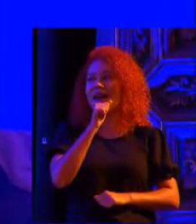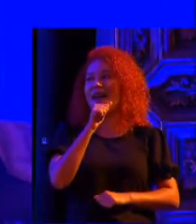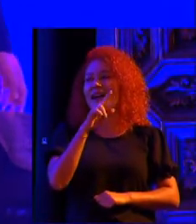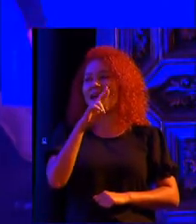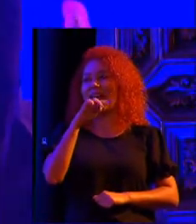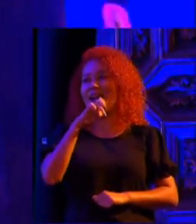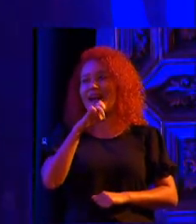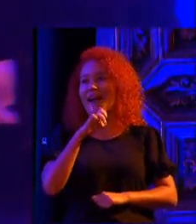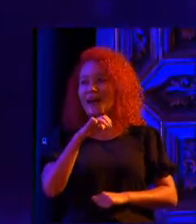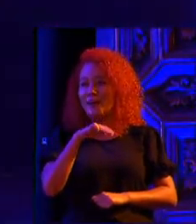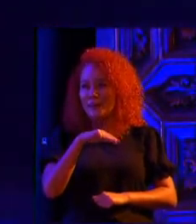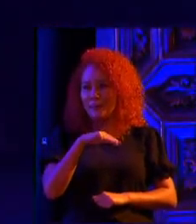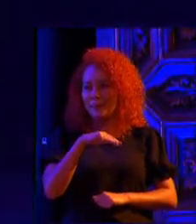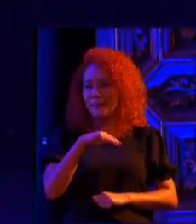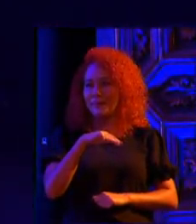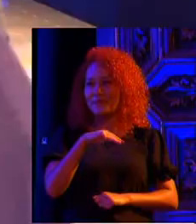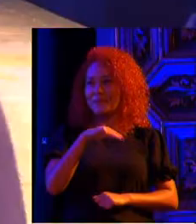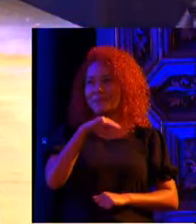Maravilhosa. Linda.